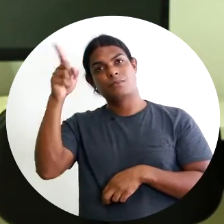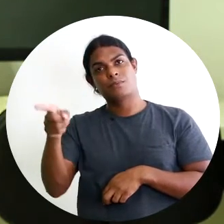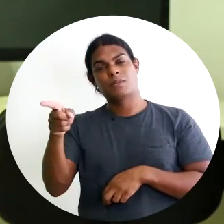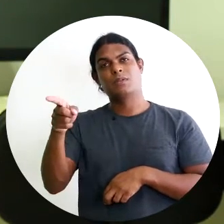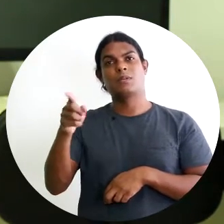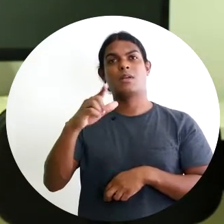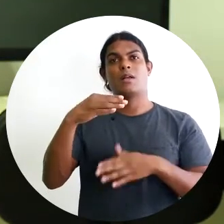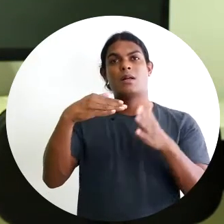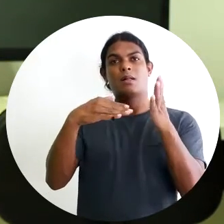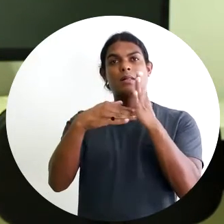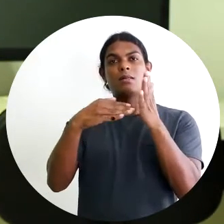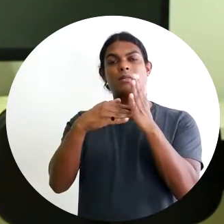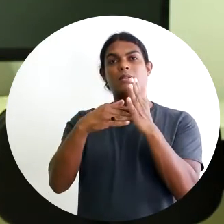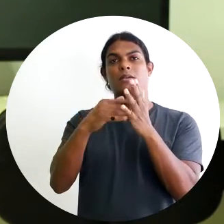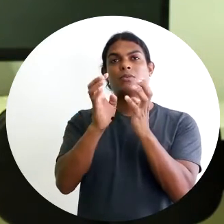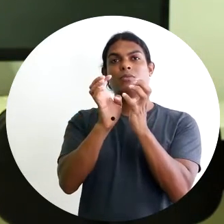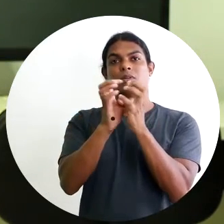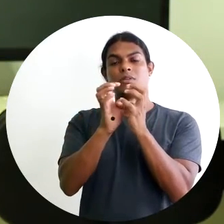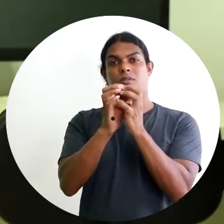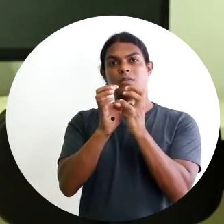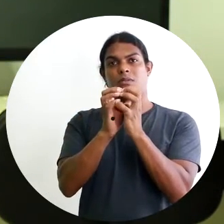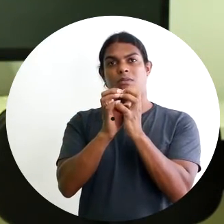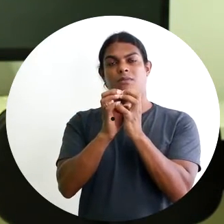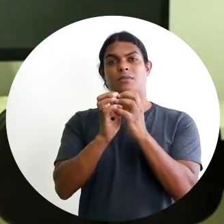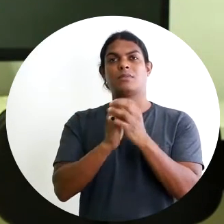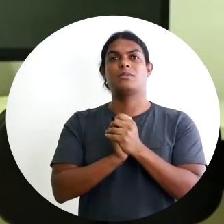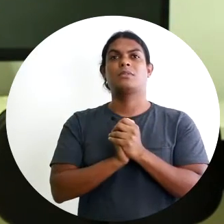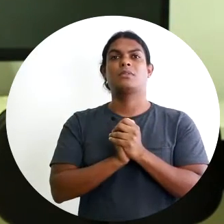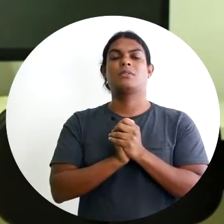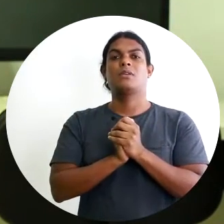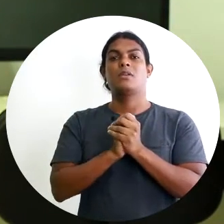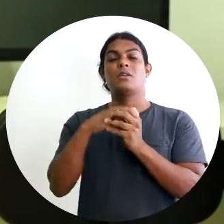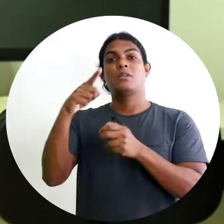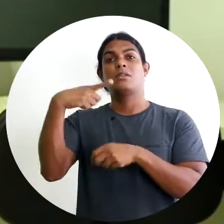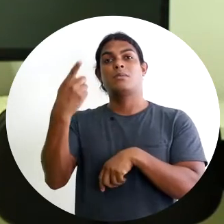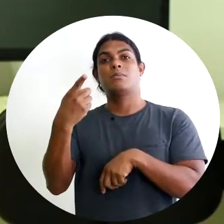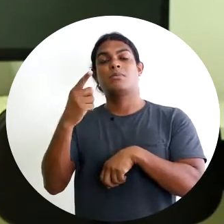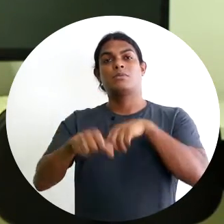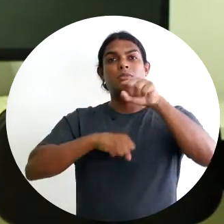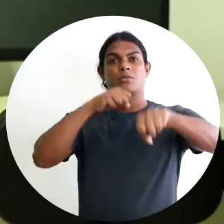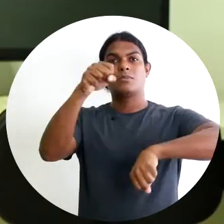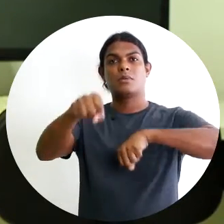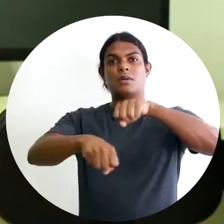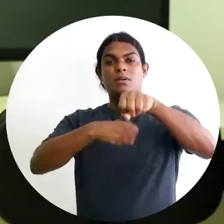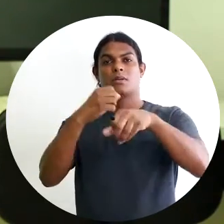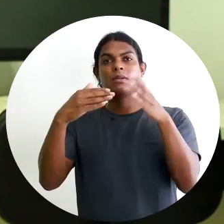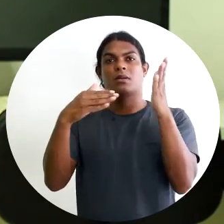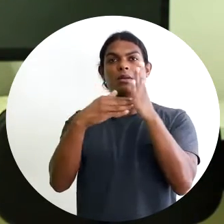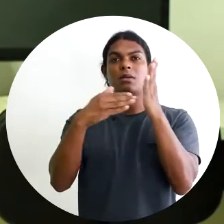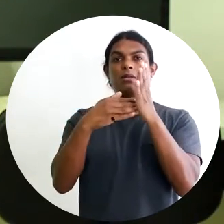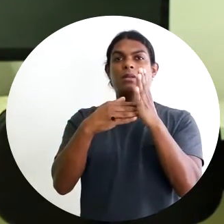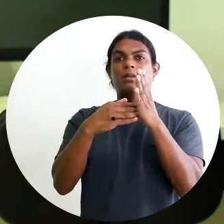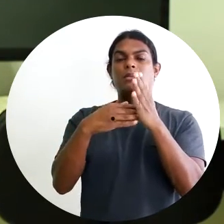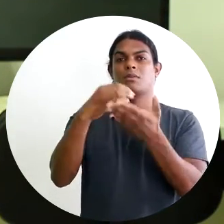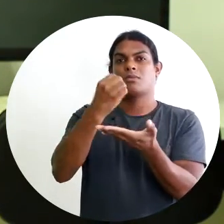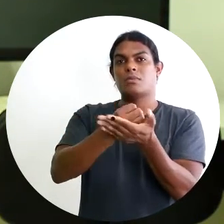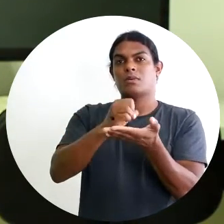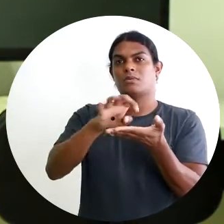Recife, e do metrô central do Recife a gente andou de bike até o Marco Zero. Hoje, na nossa região, a gente já tem as